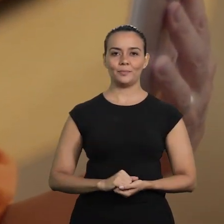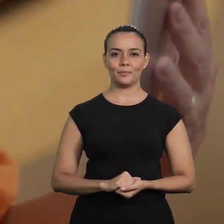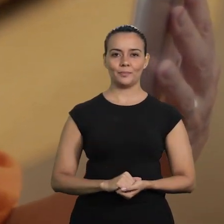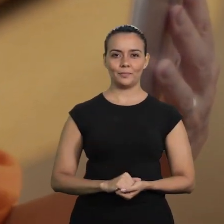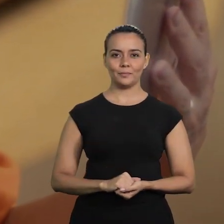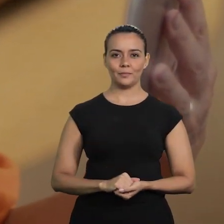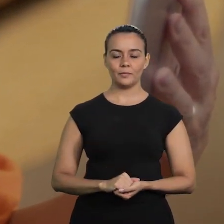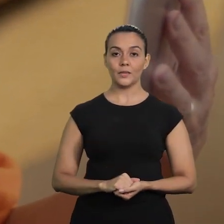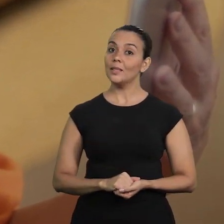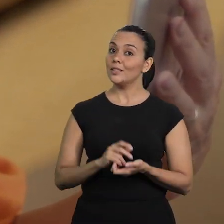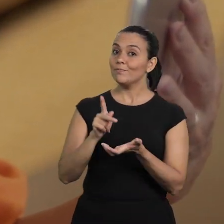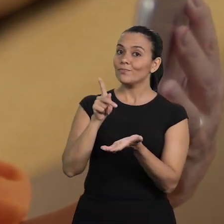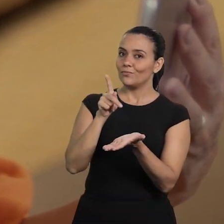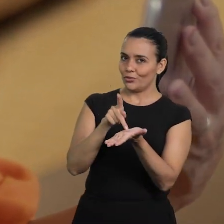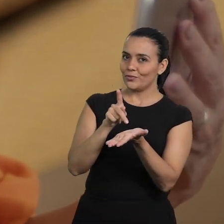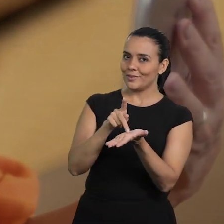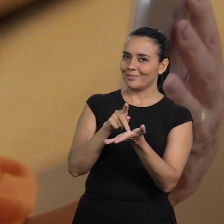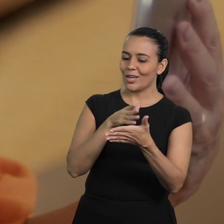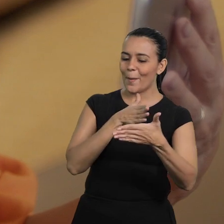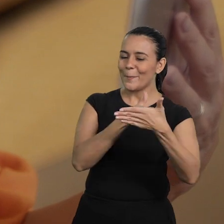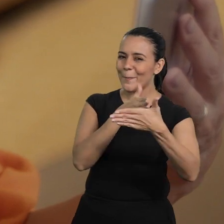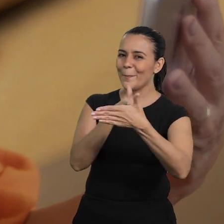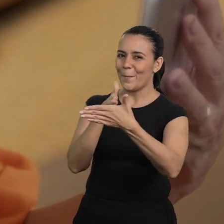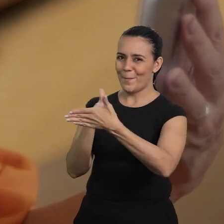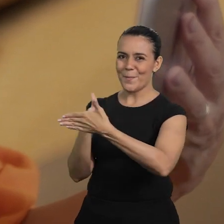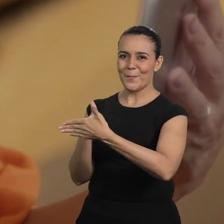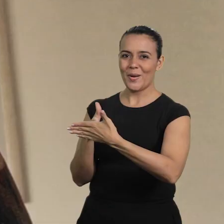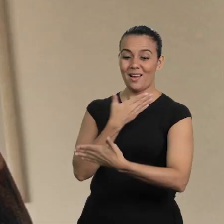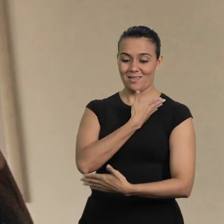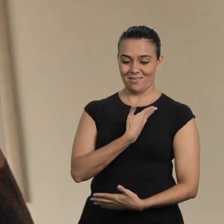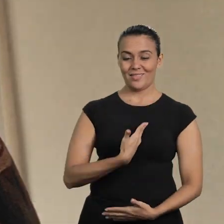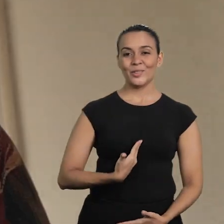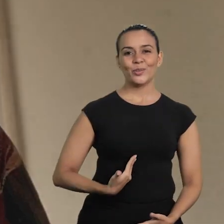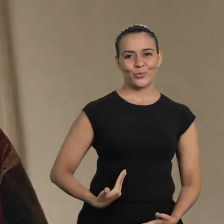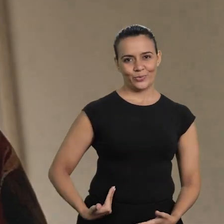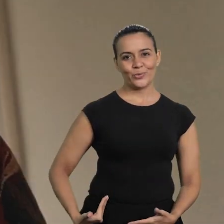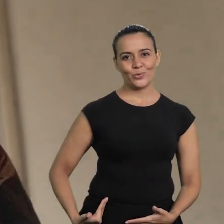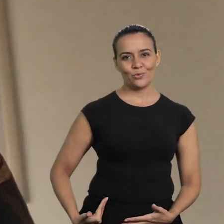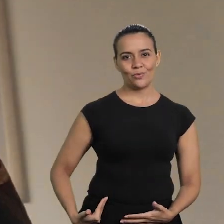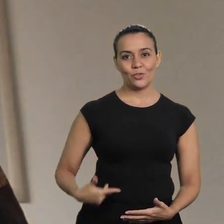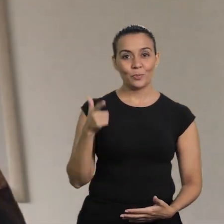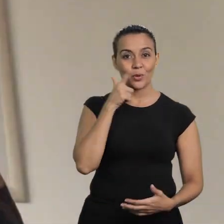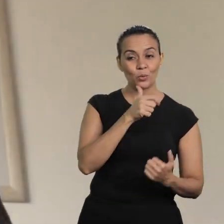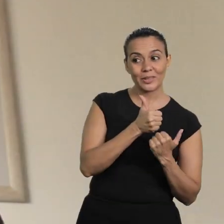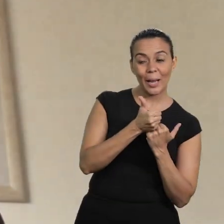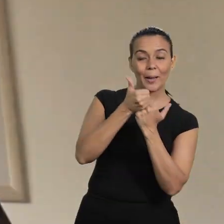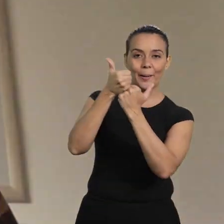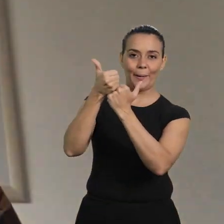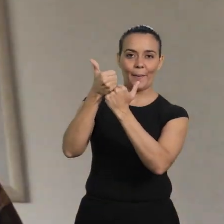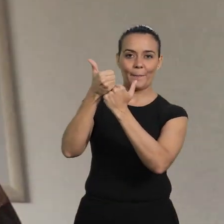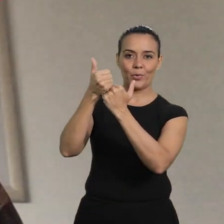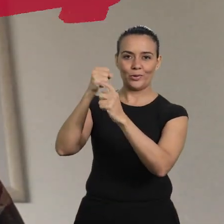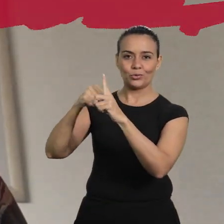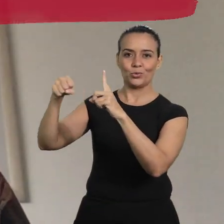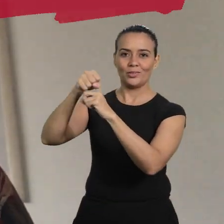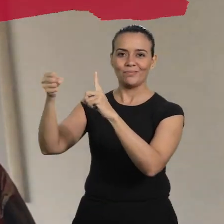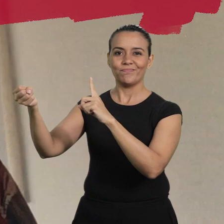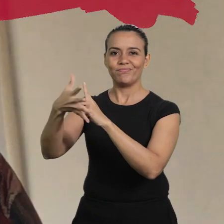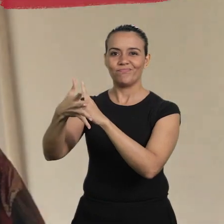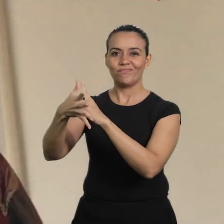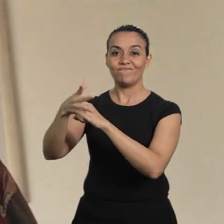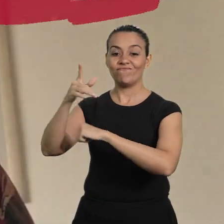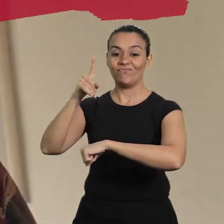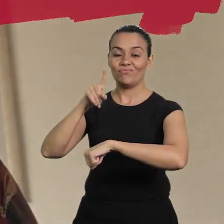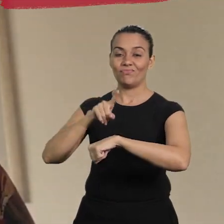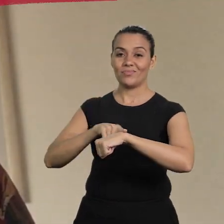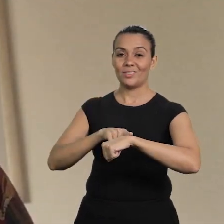Com certeza, uma das maiores barreiras dentro do setor público para apoiar a inovação social é o timing,